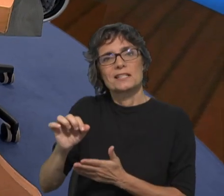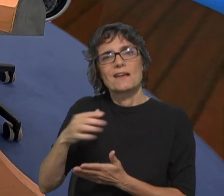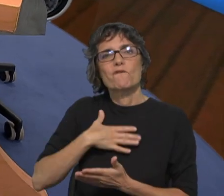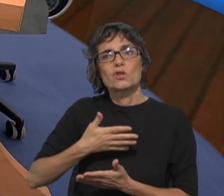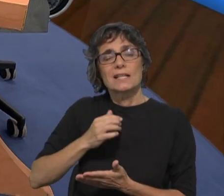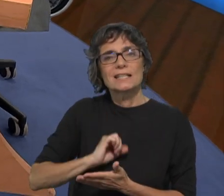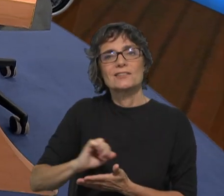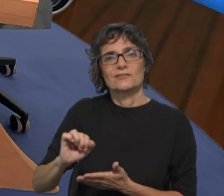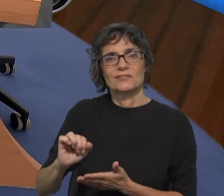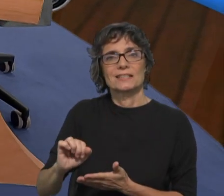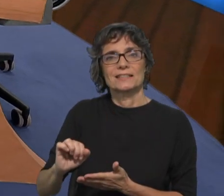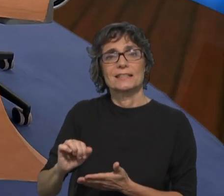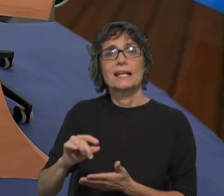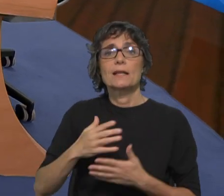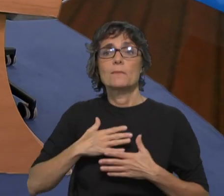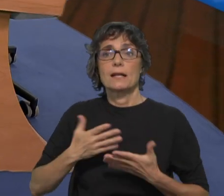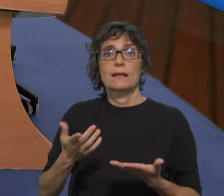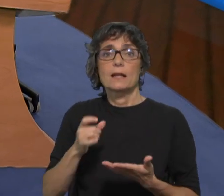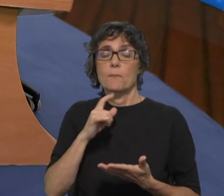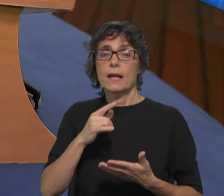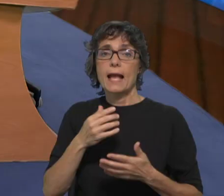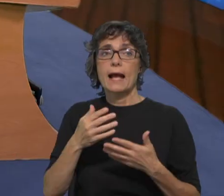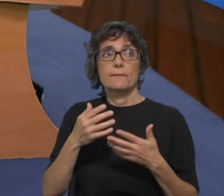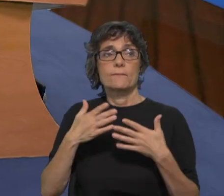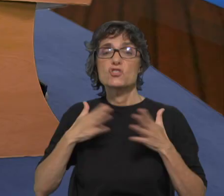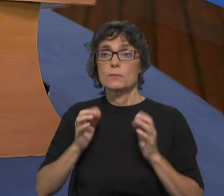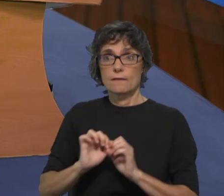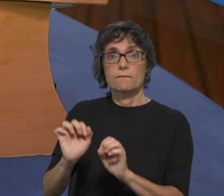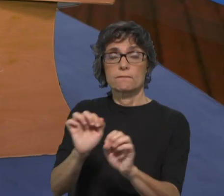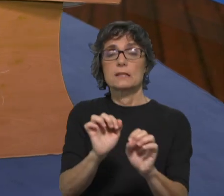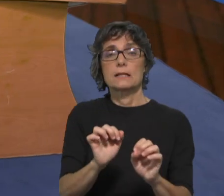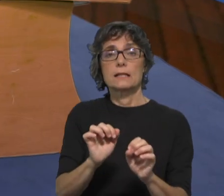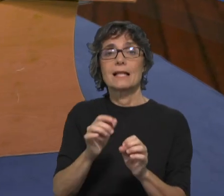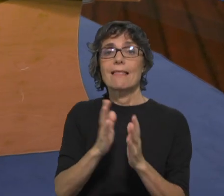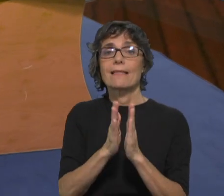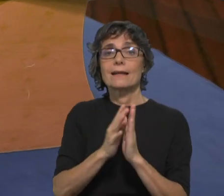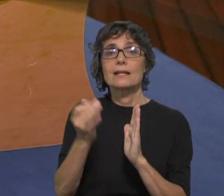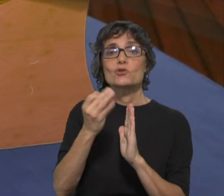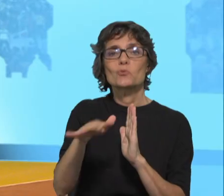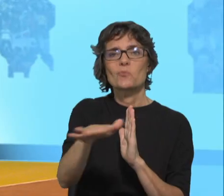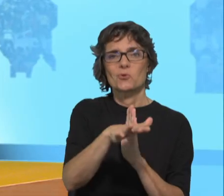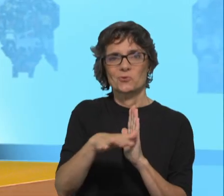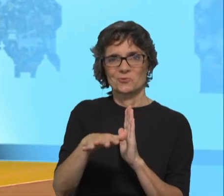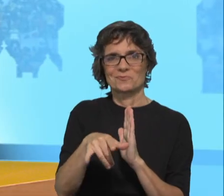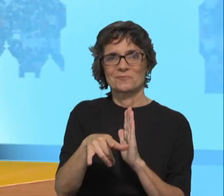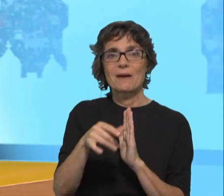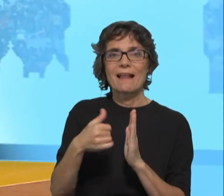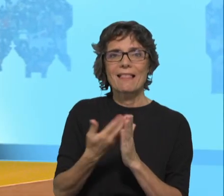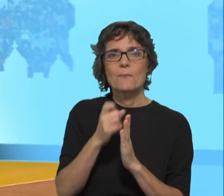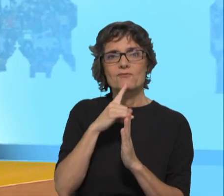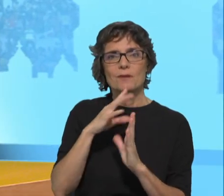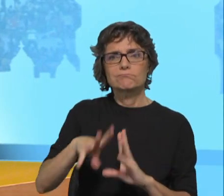também estão dispostos a realizar na Igreja do Porto, na Diocese do Porto, para tornar a Diocese cada vez